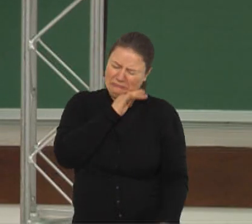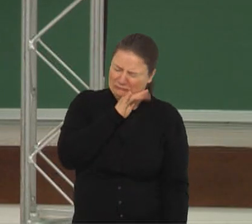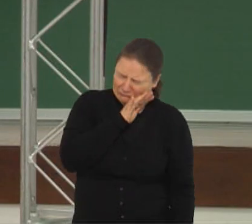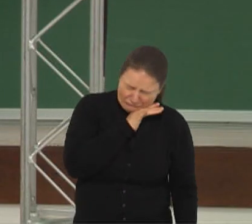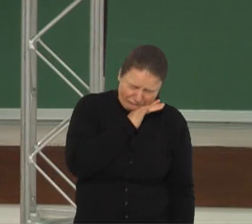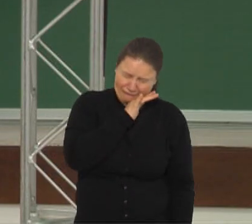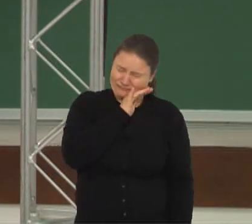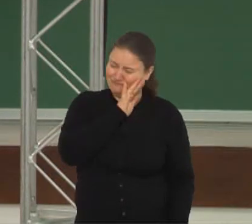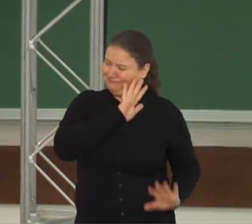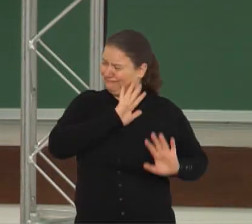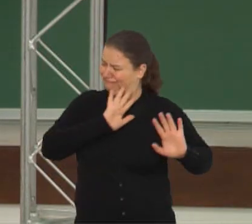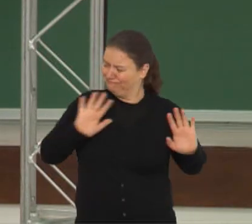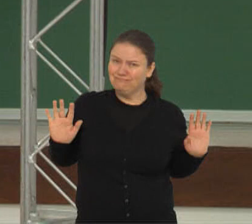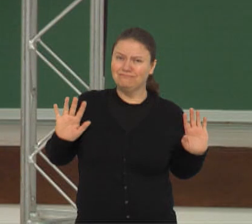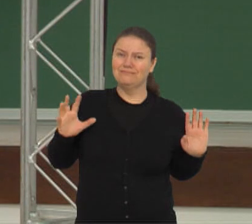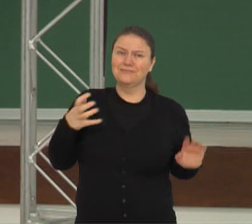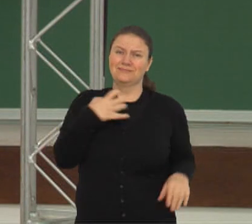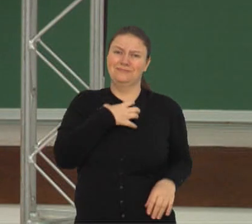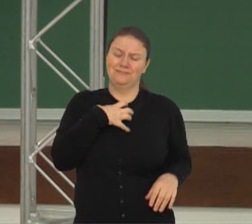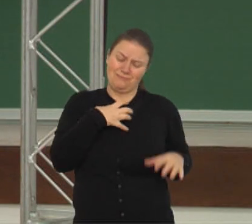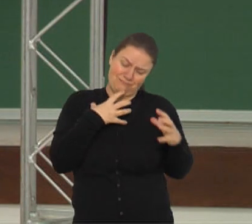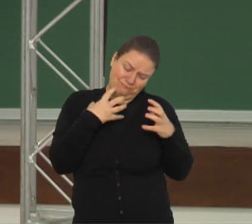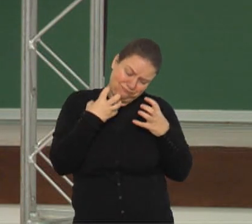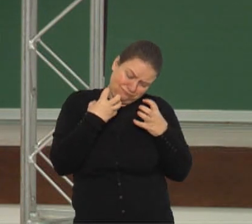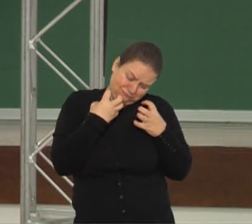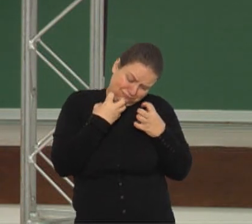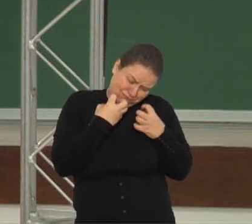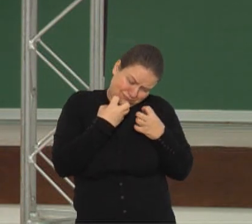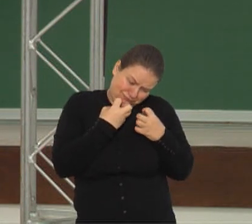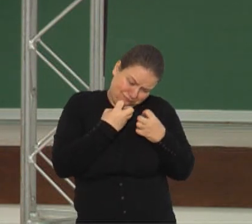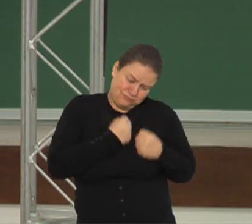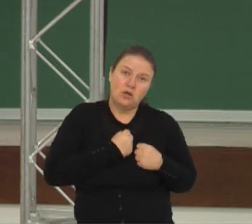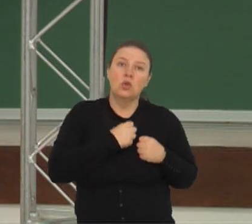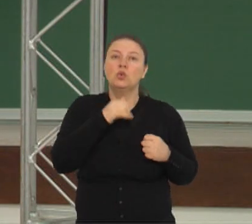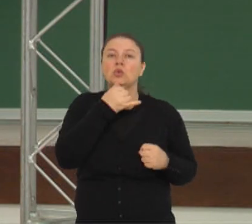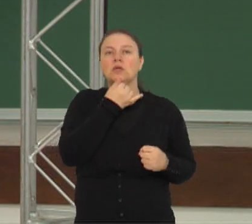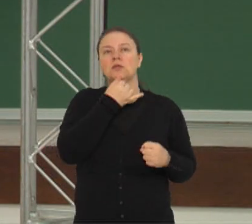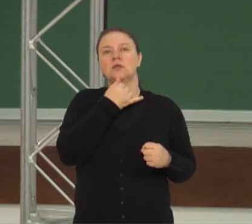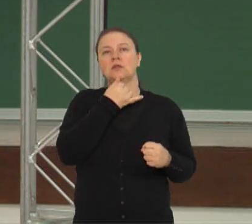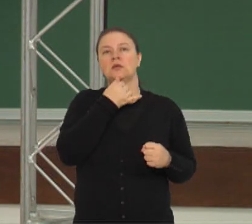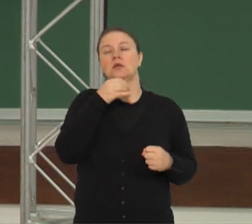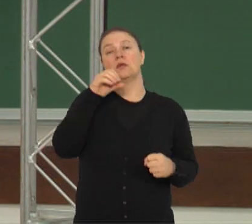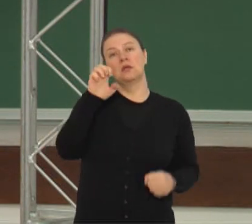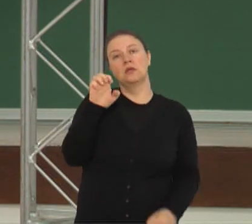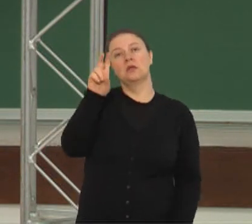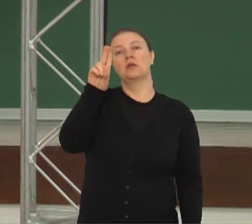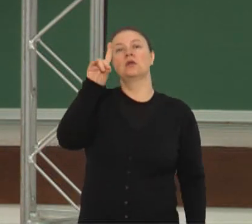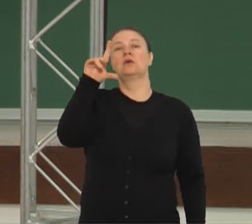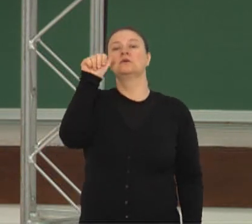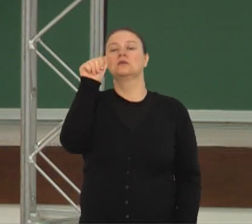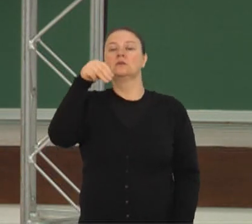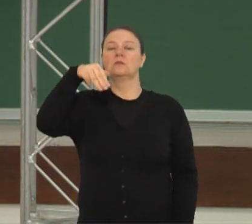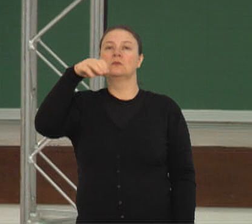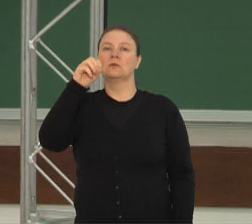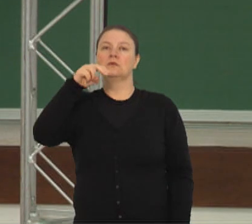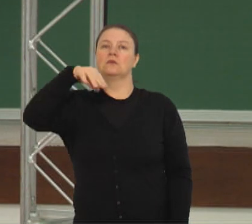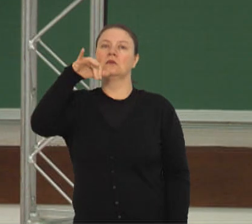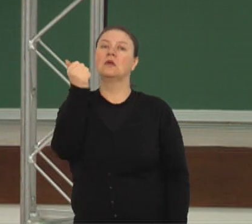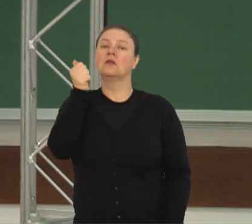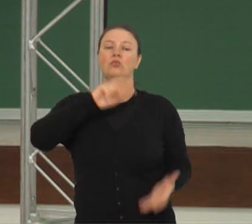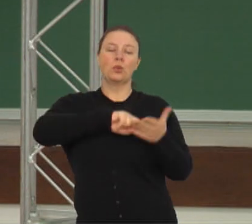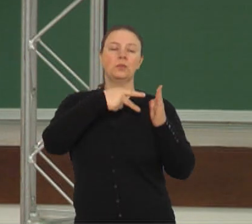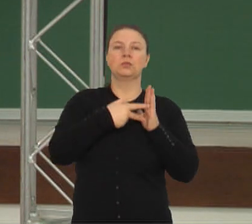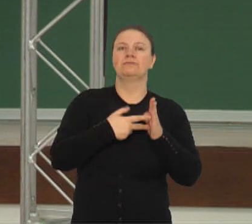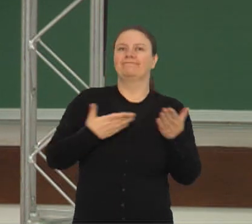uma coisa desagradável, você se sente assim murchando. Então a palavra eudaimonia vem em torno desse